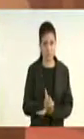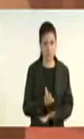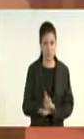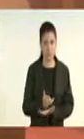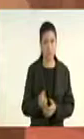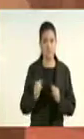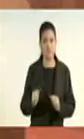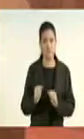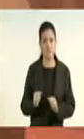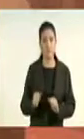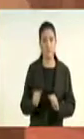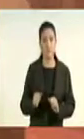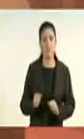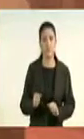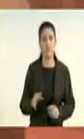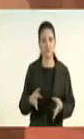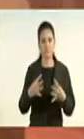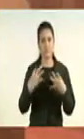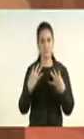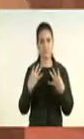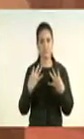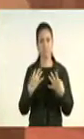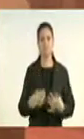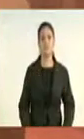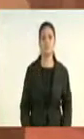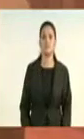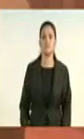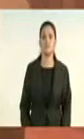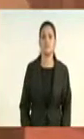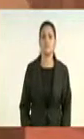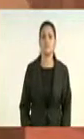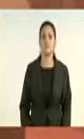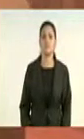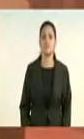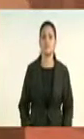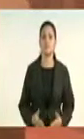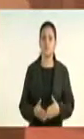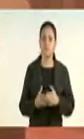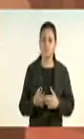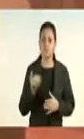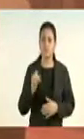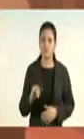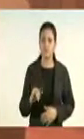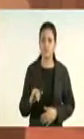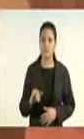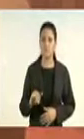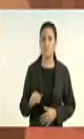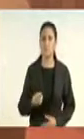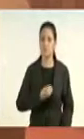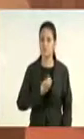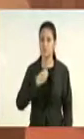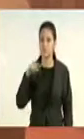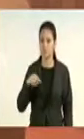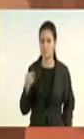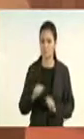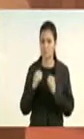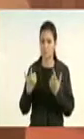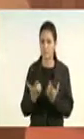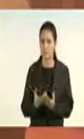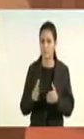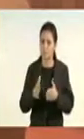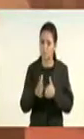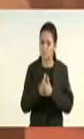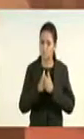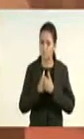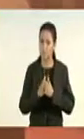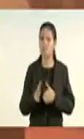há pouco que ele continuasse em plenário. Eu peço que, se ele estiver na casa, que ele possa voltar para acompanhar o discurso, até porque